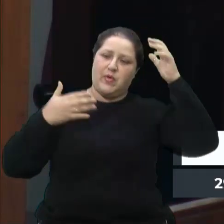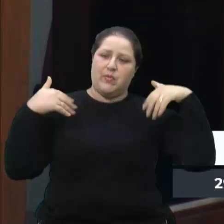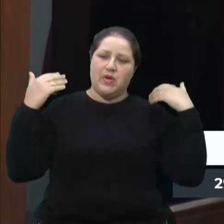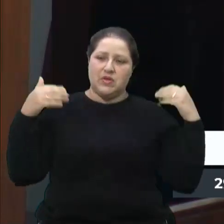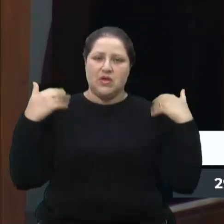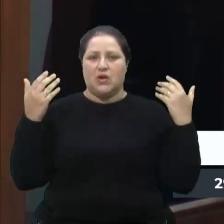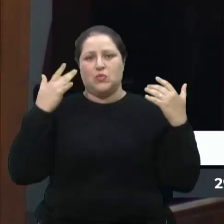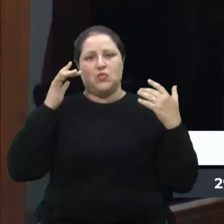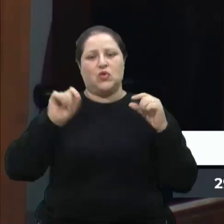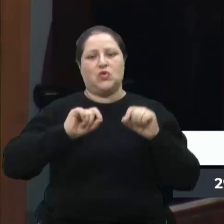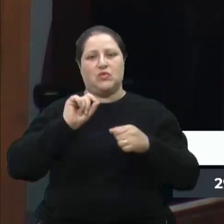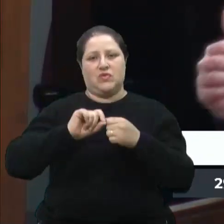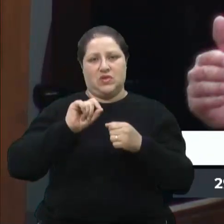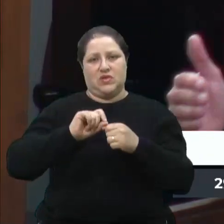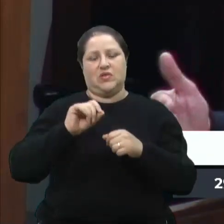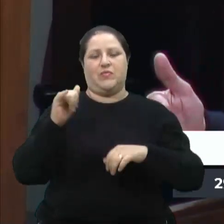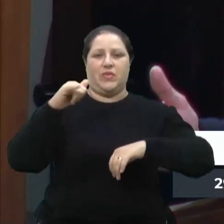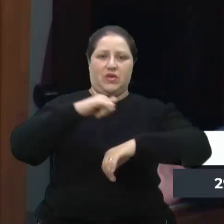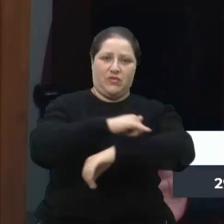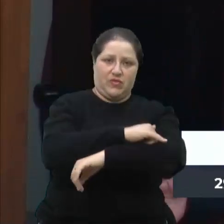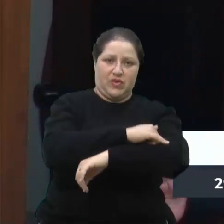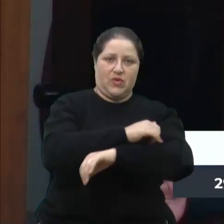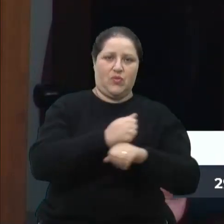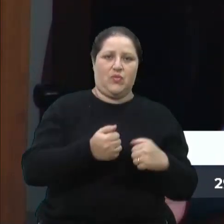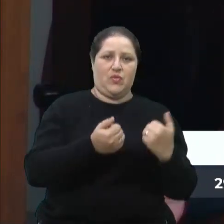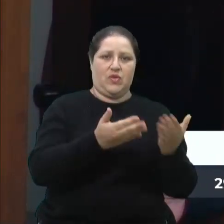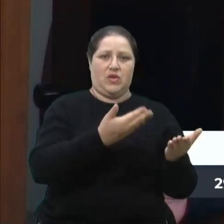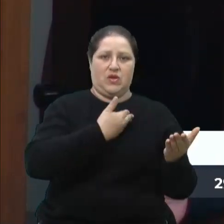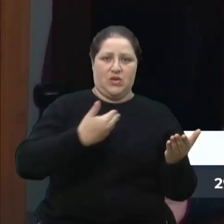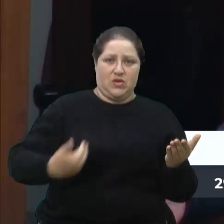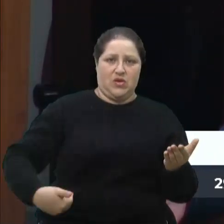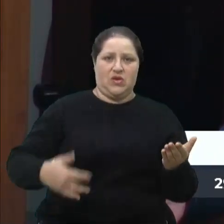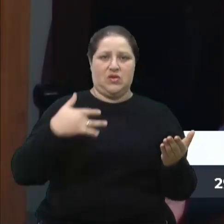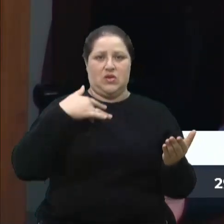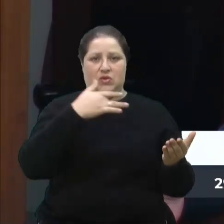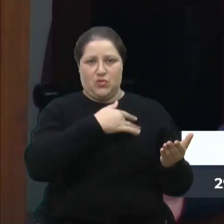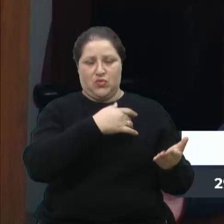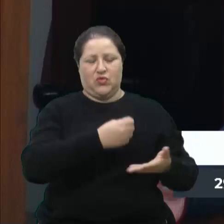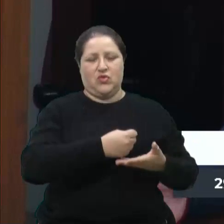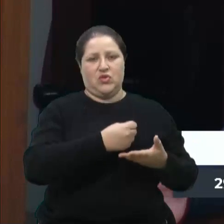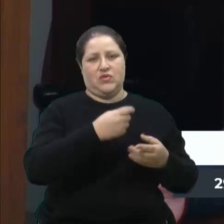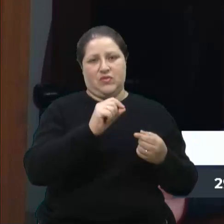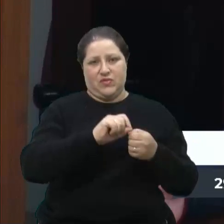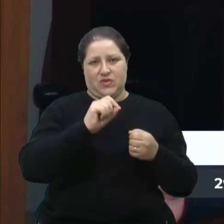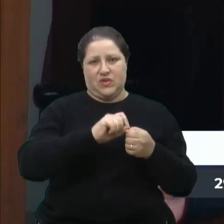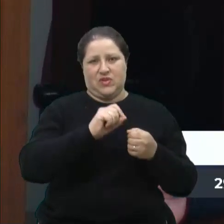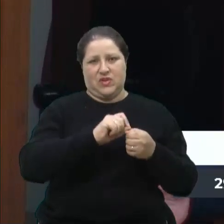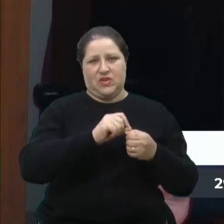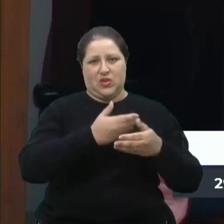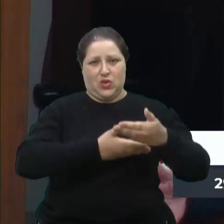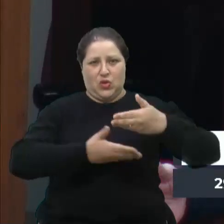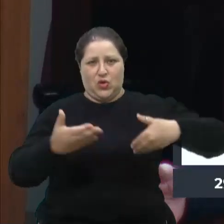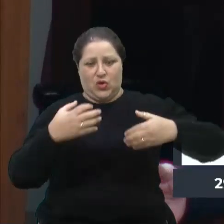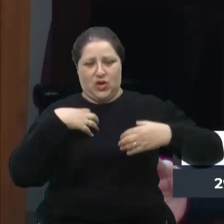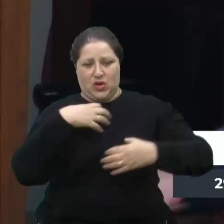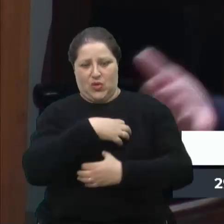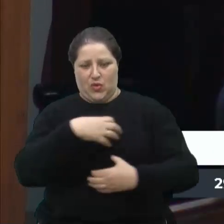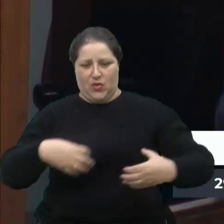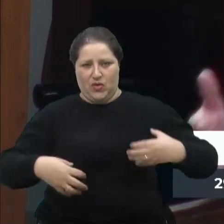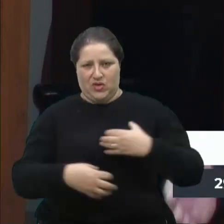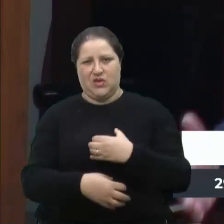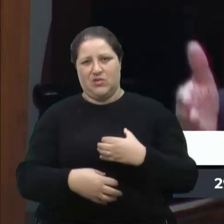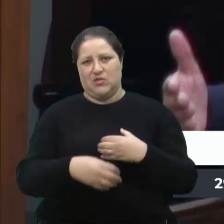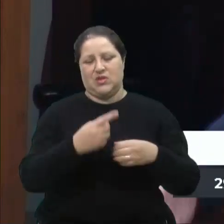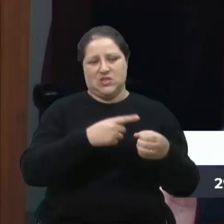pegou e deslocou parte delas para o sistema público de saúde para poder fazer os transplantes entre os municípios que não eram feitos, para poder